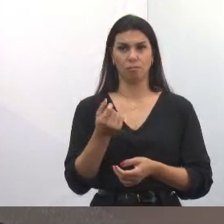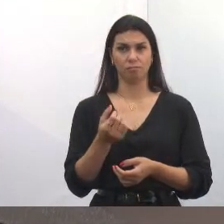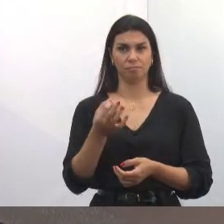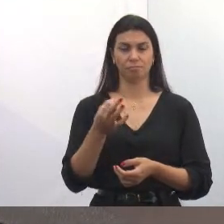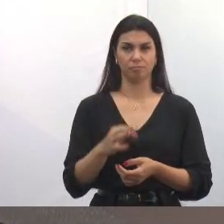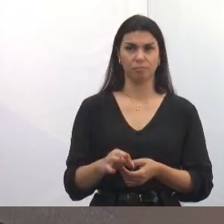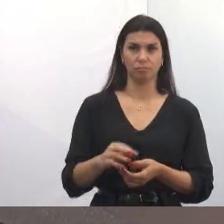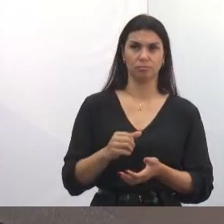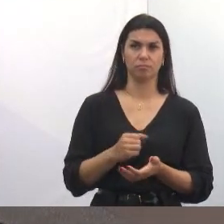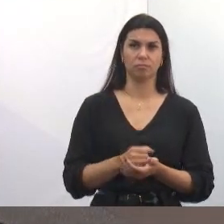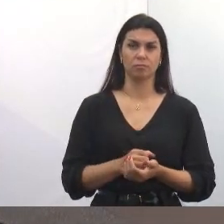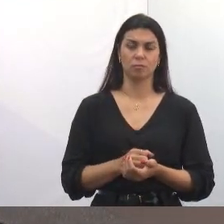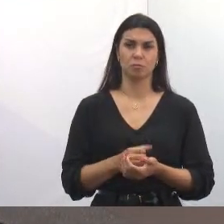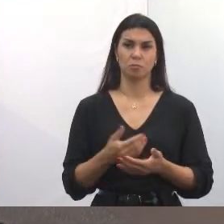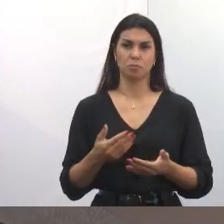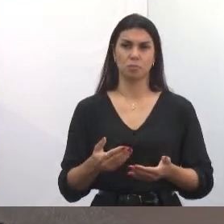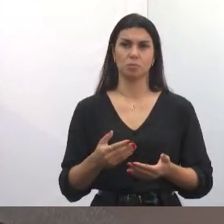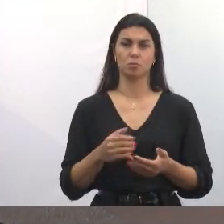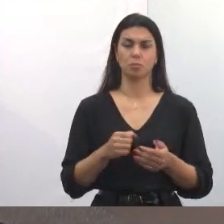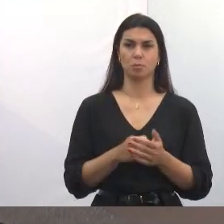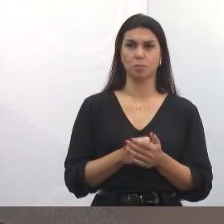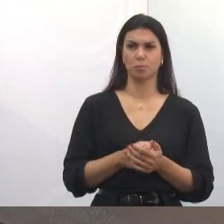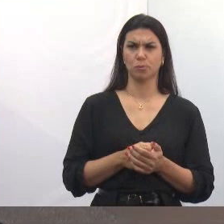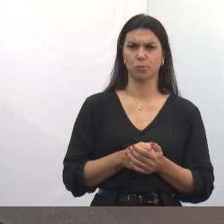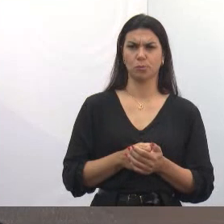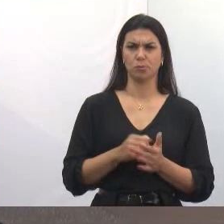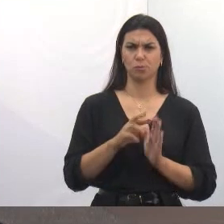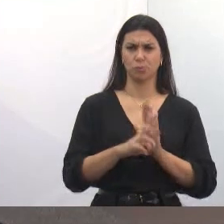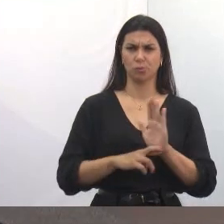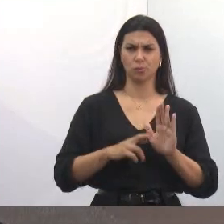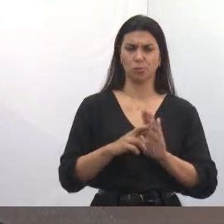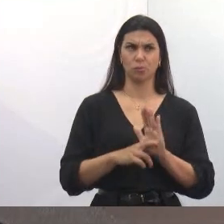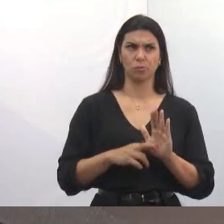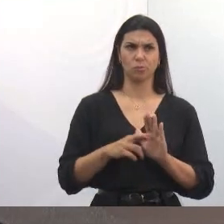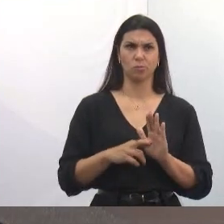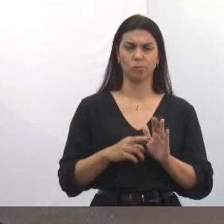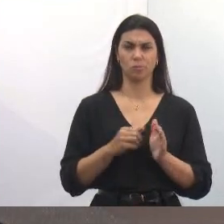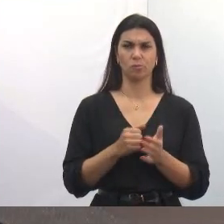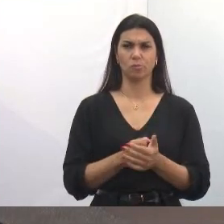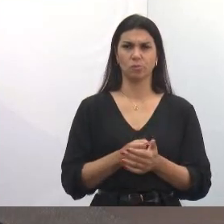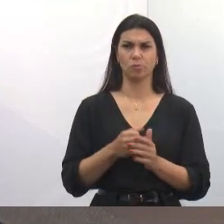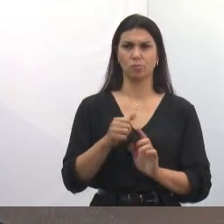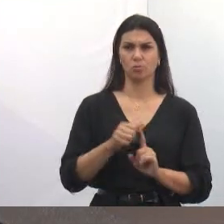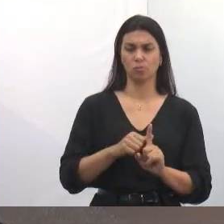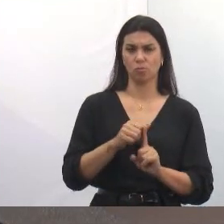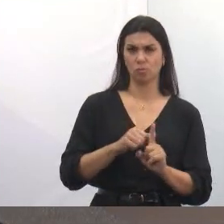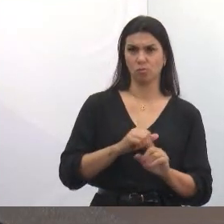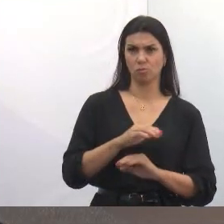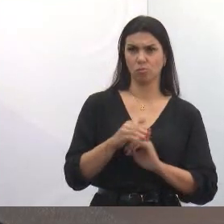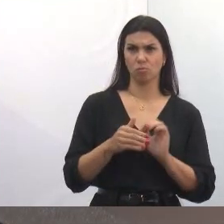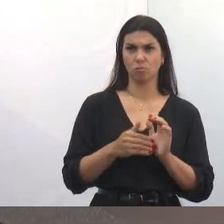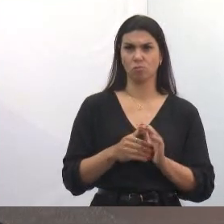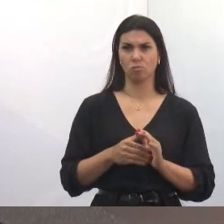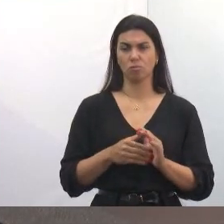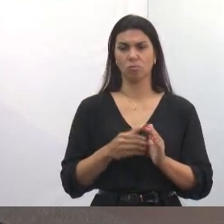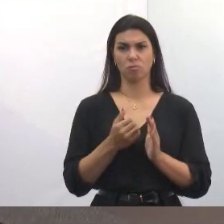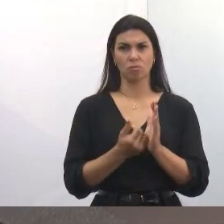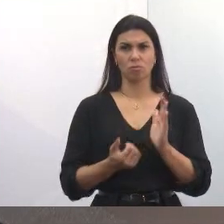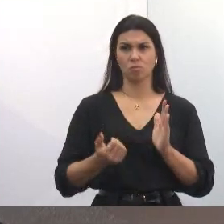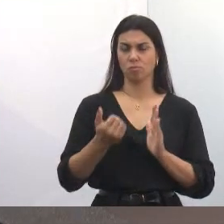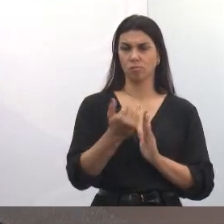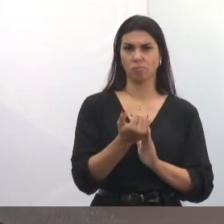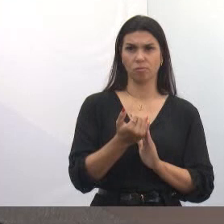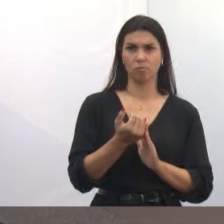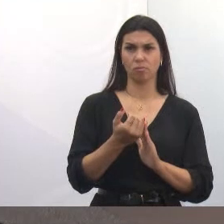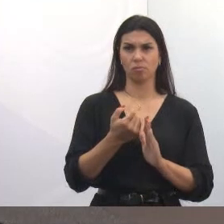atualizado, haja visto a variação mensal do monitoramento e a opção pela não aumento da